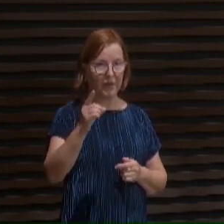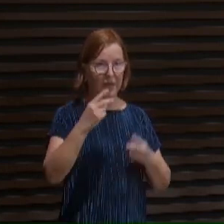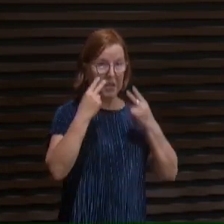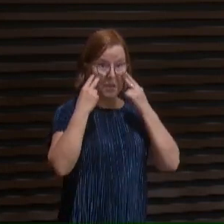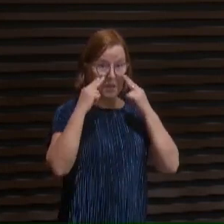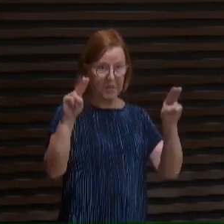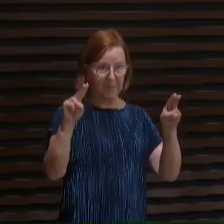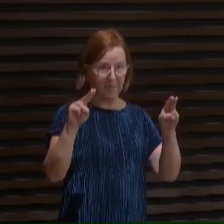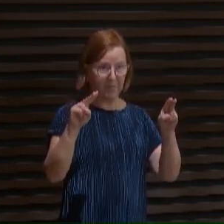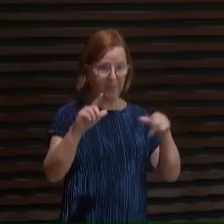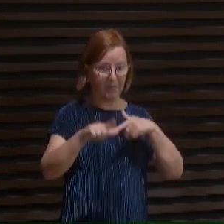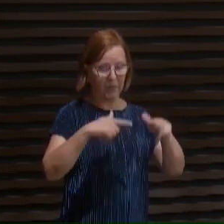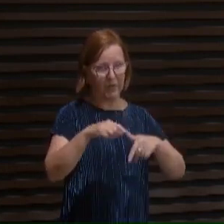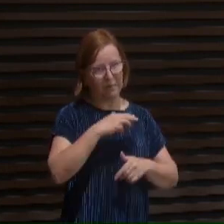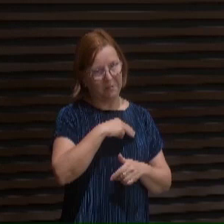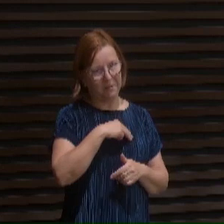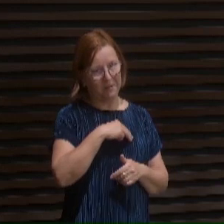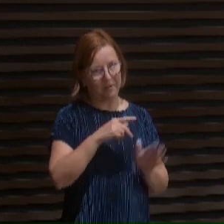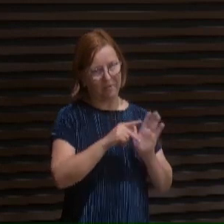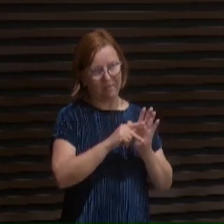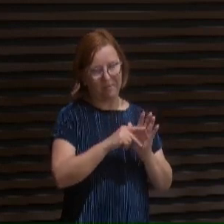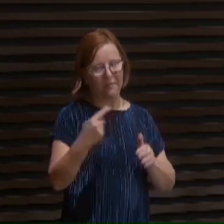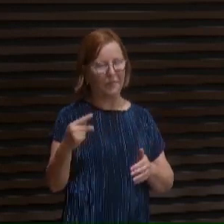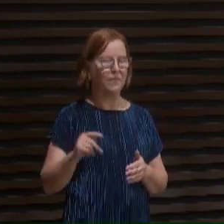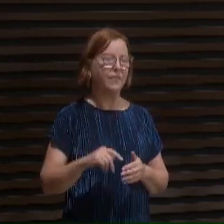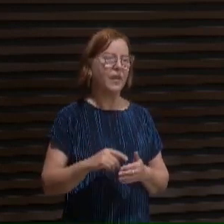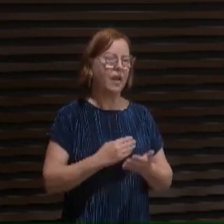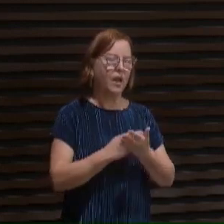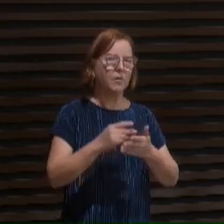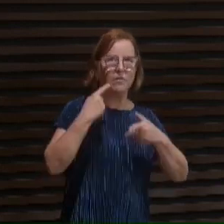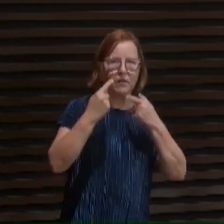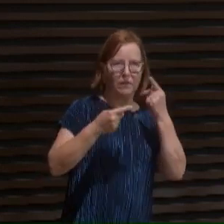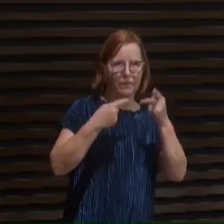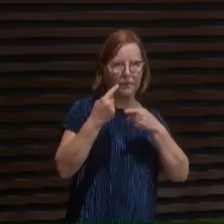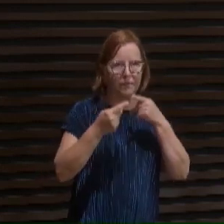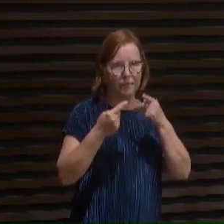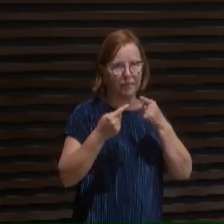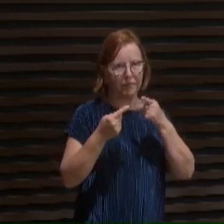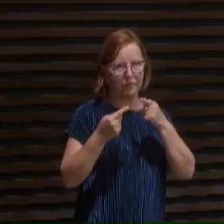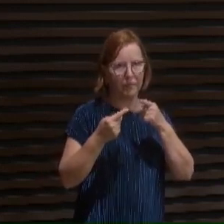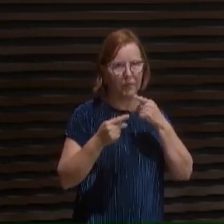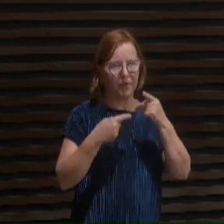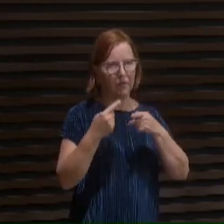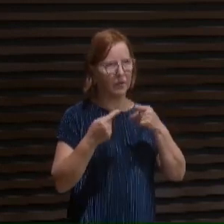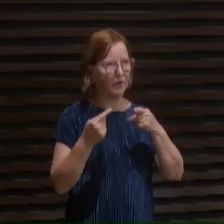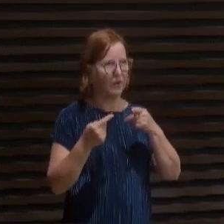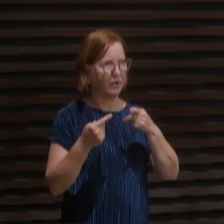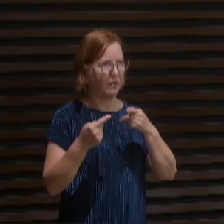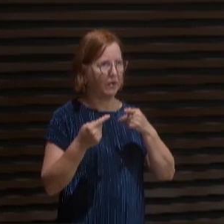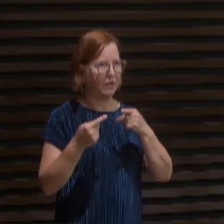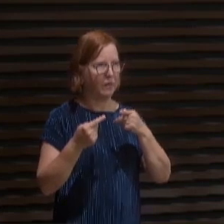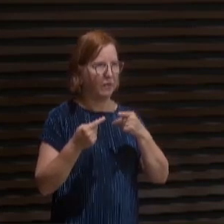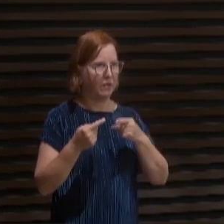do trabalho missionário dela. E ela começou a falar, e só falando de